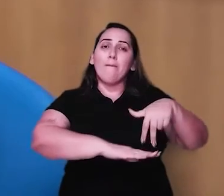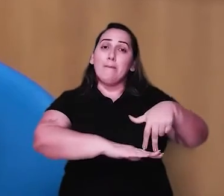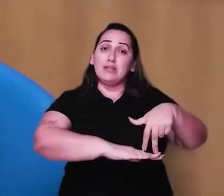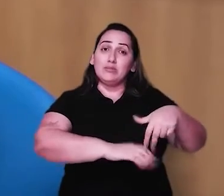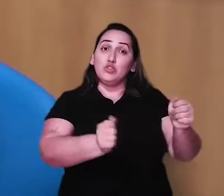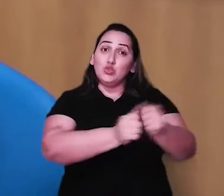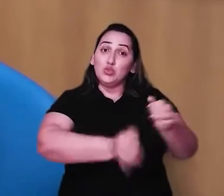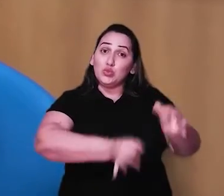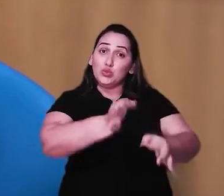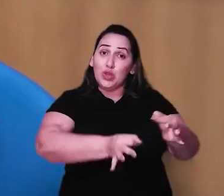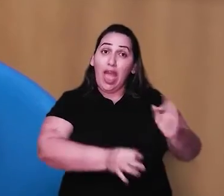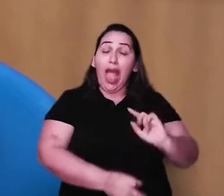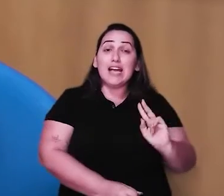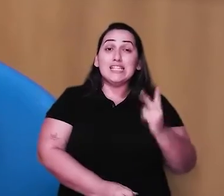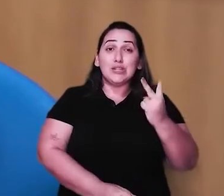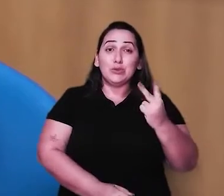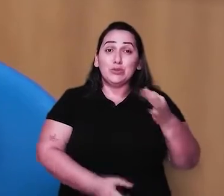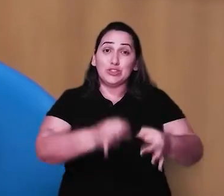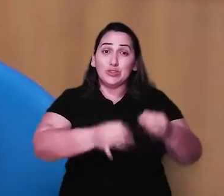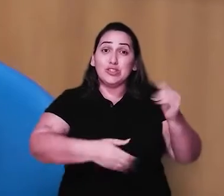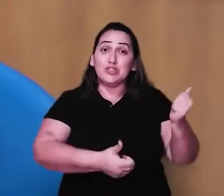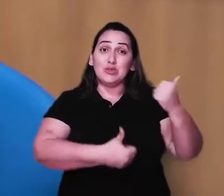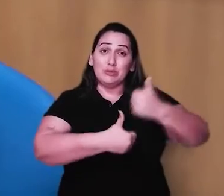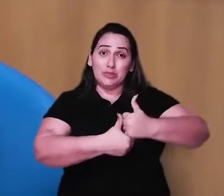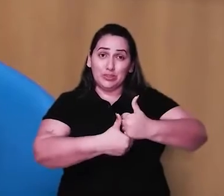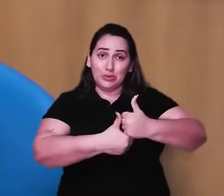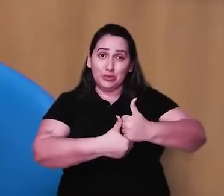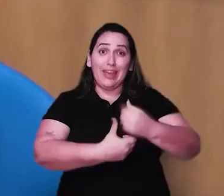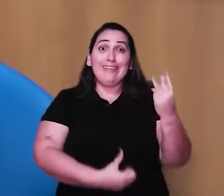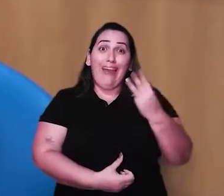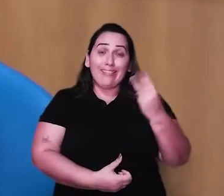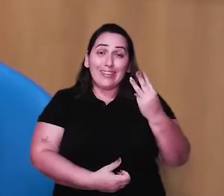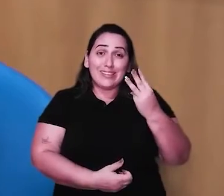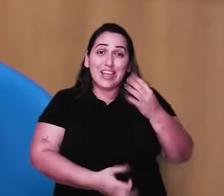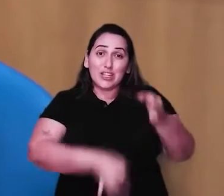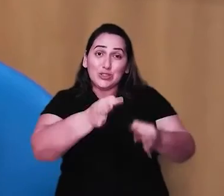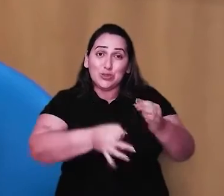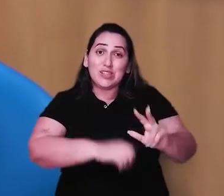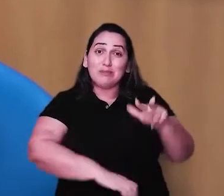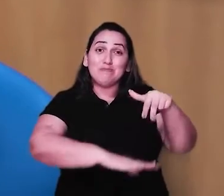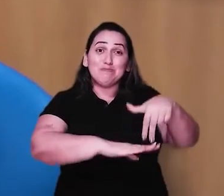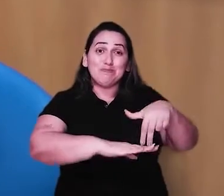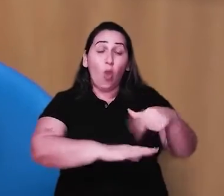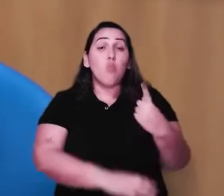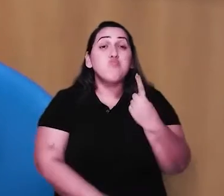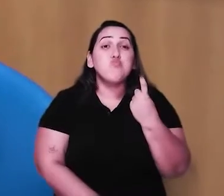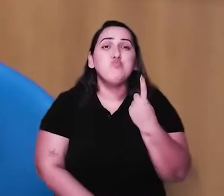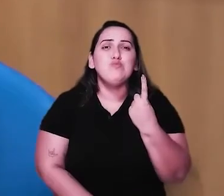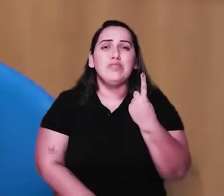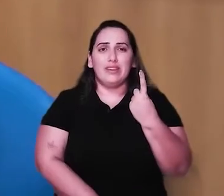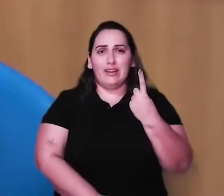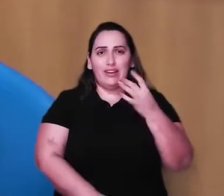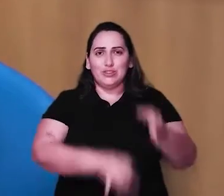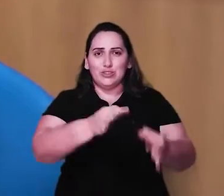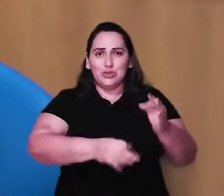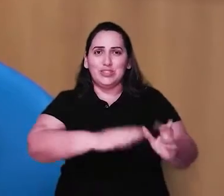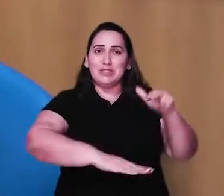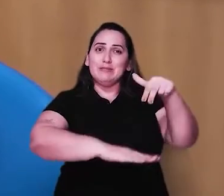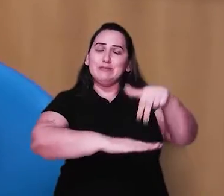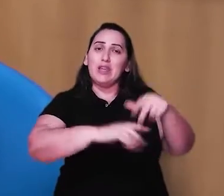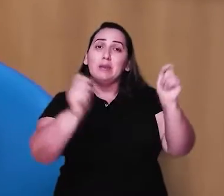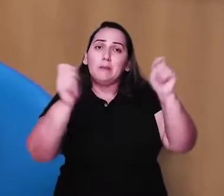tive a oportunidade, como eu disse, de ser a segunda juíza substituta, a terceira juíza titular e a única, então, a ter